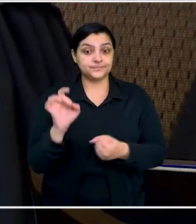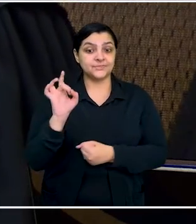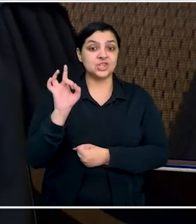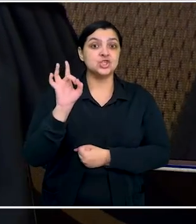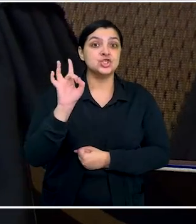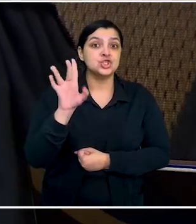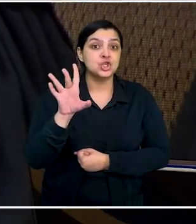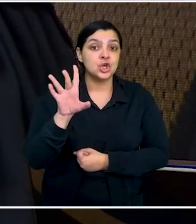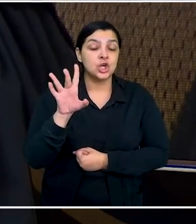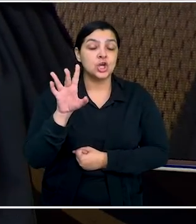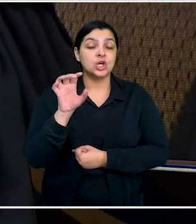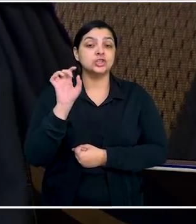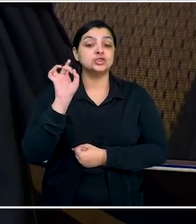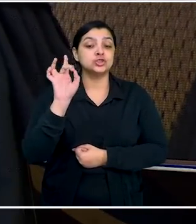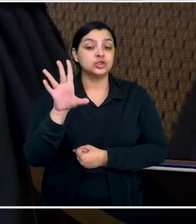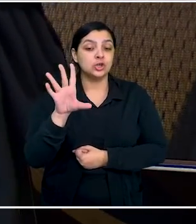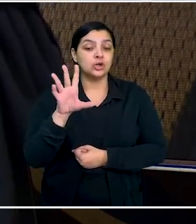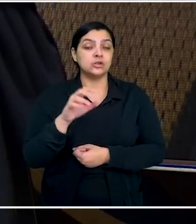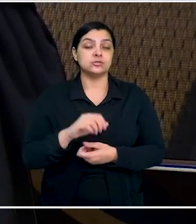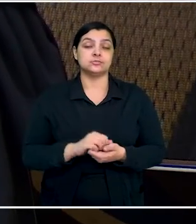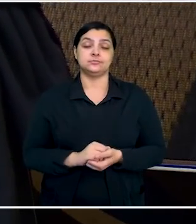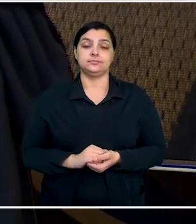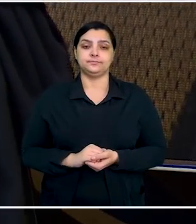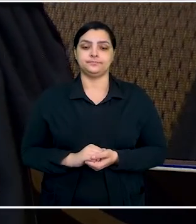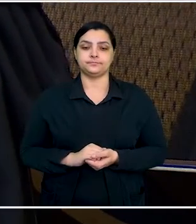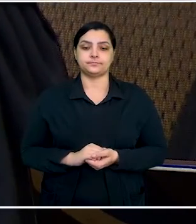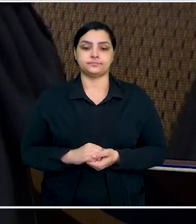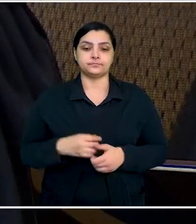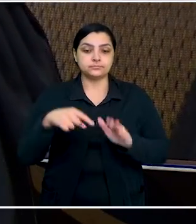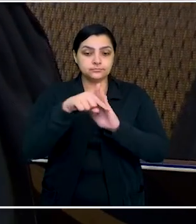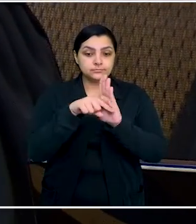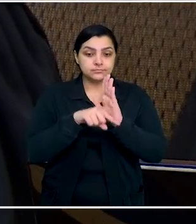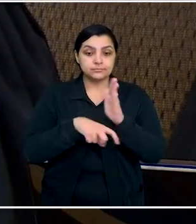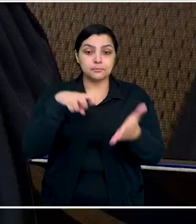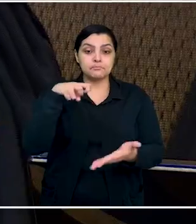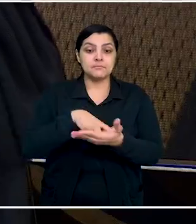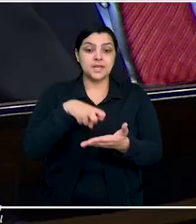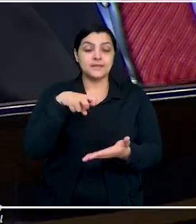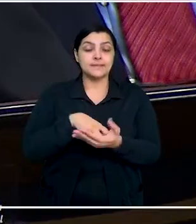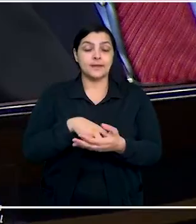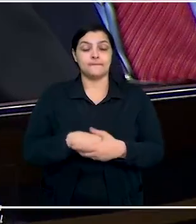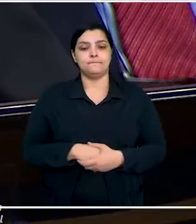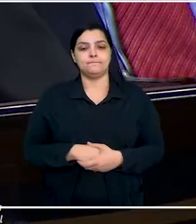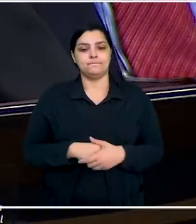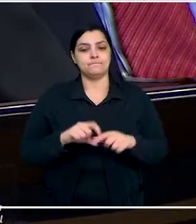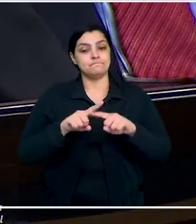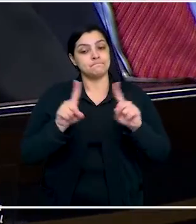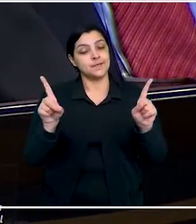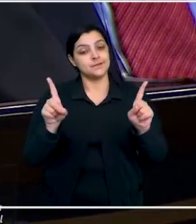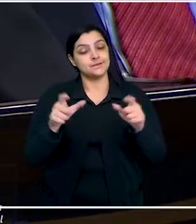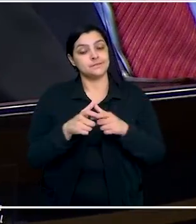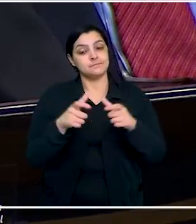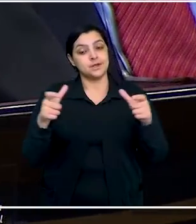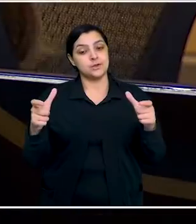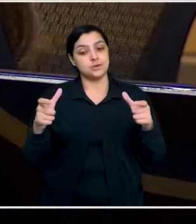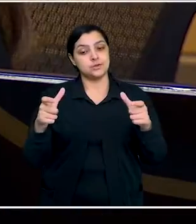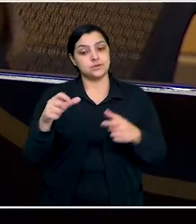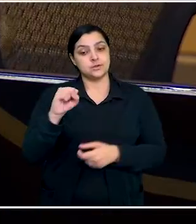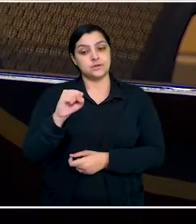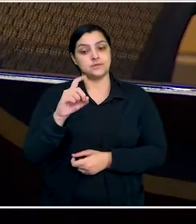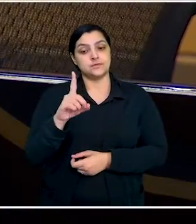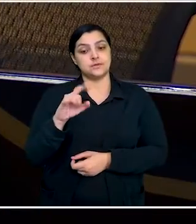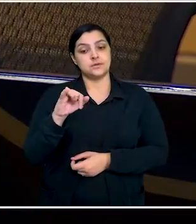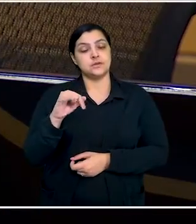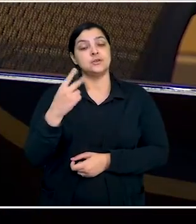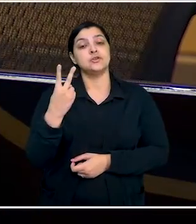quebra somente na persecução penal. Mas, por maioria de votos, a